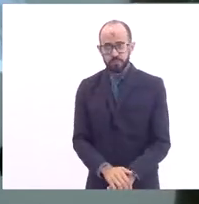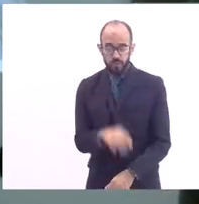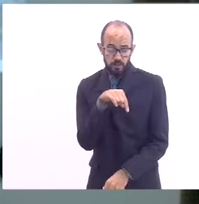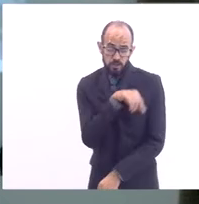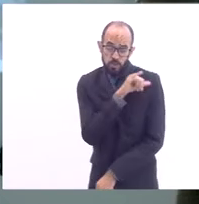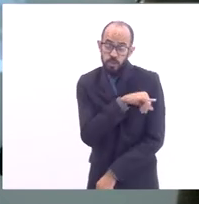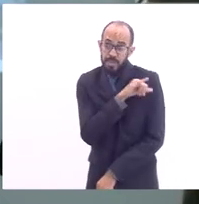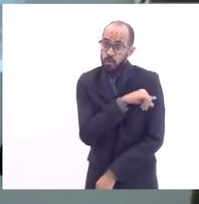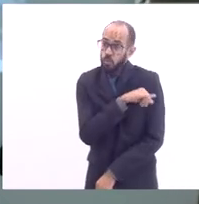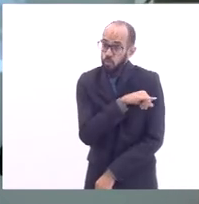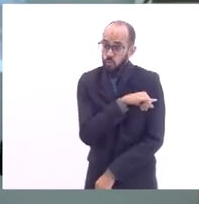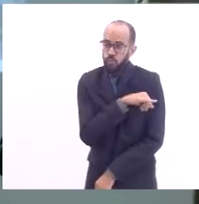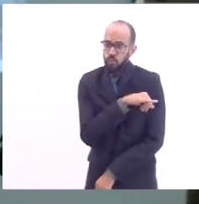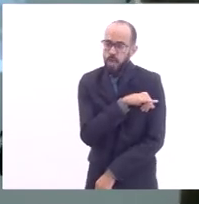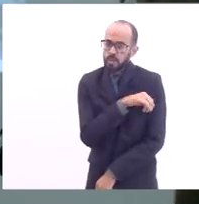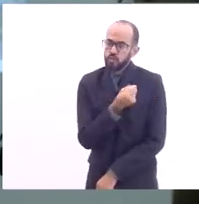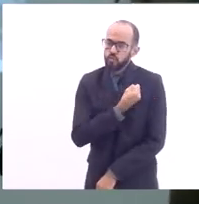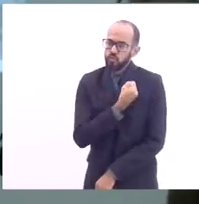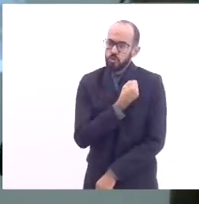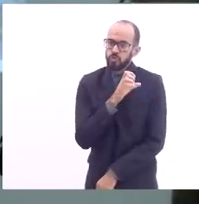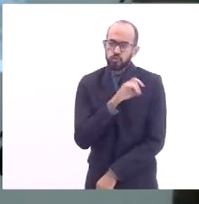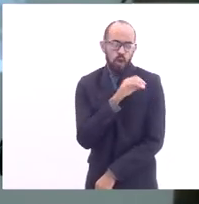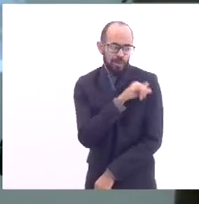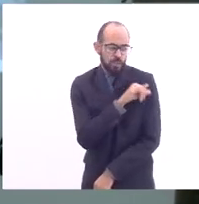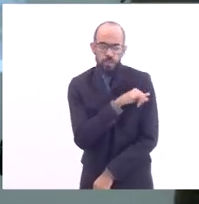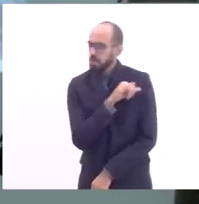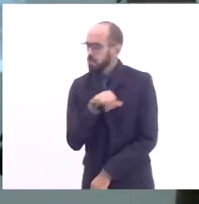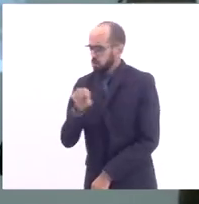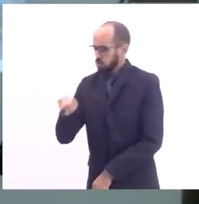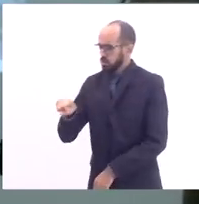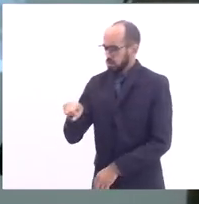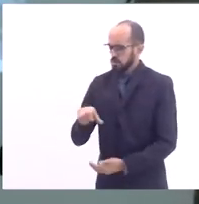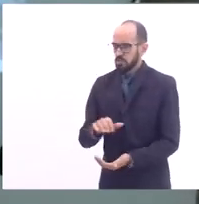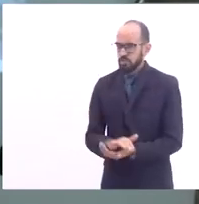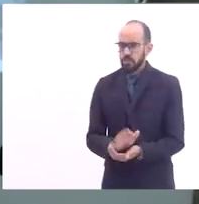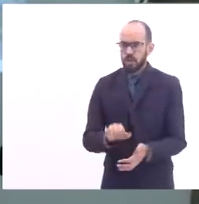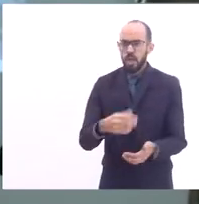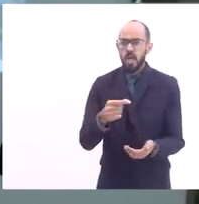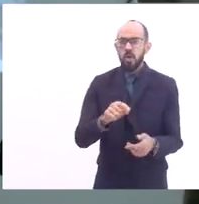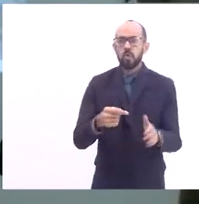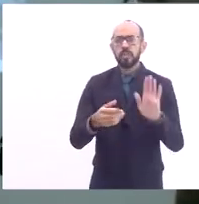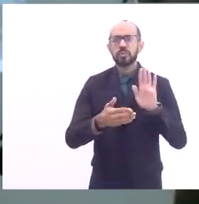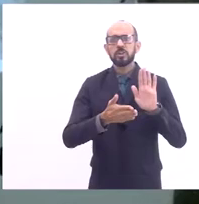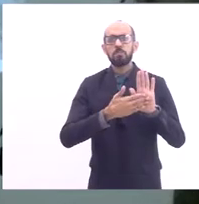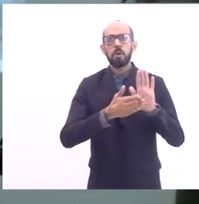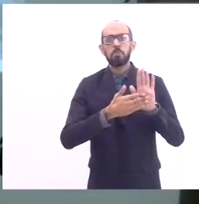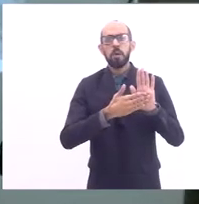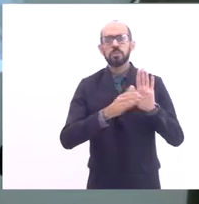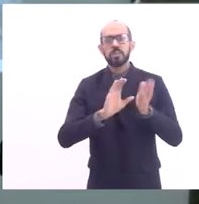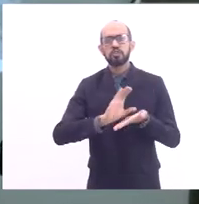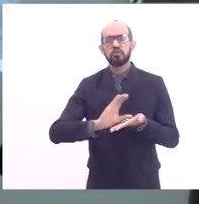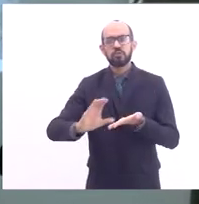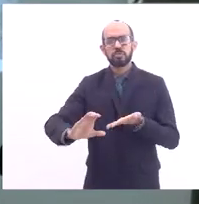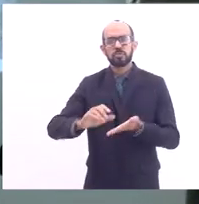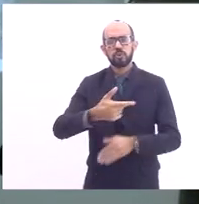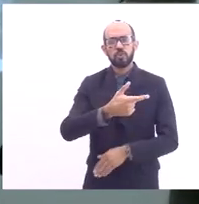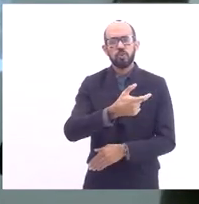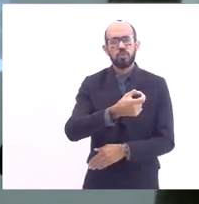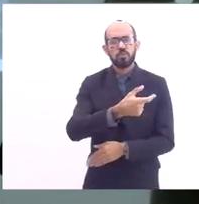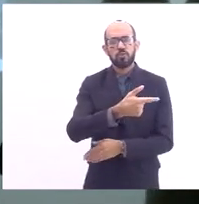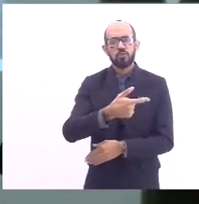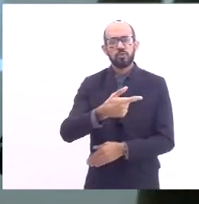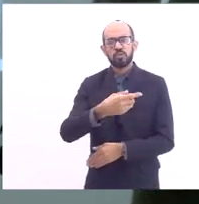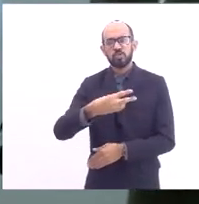Rio. Aqui é só Rio agora. Aqui o que está previsto de investimento para 2023 a 2025... que é mais